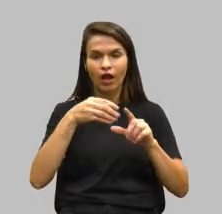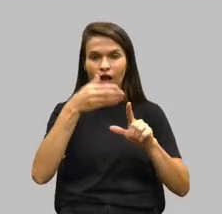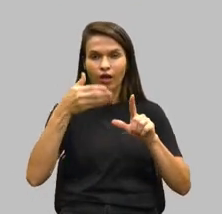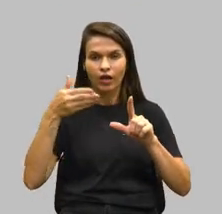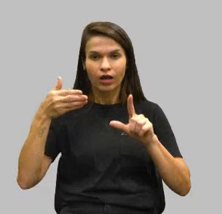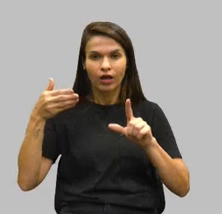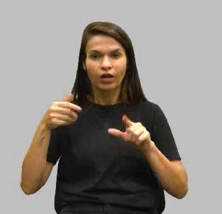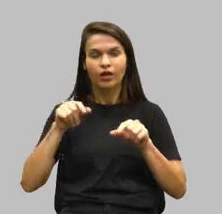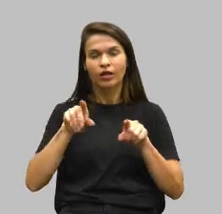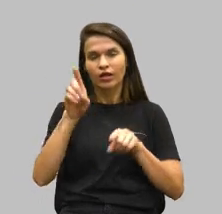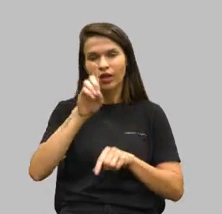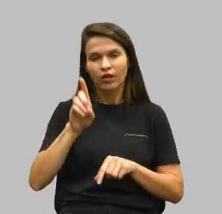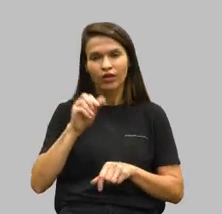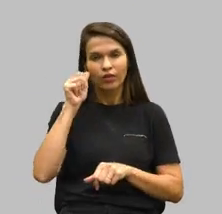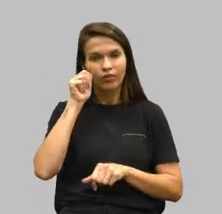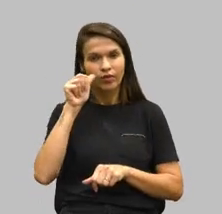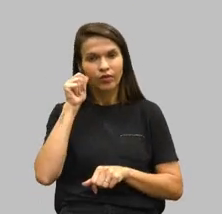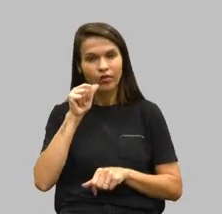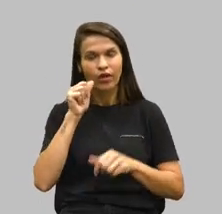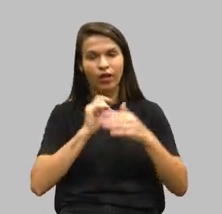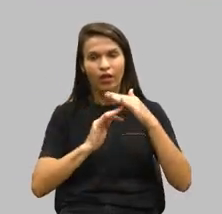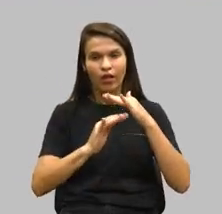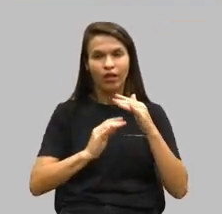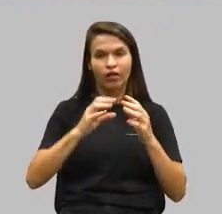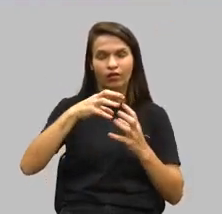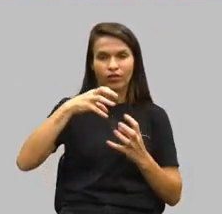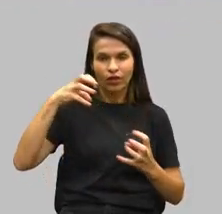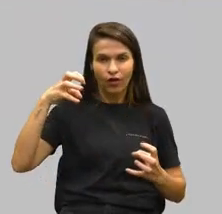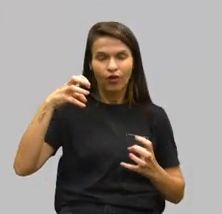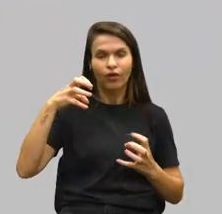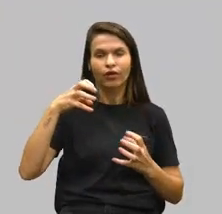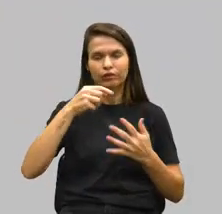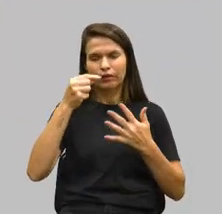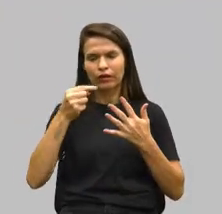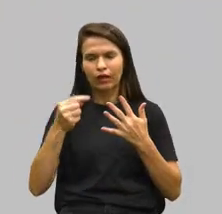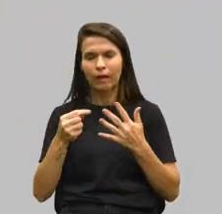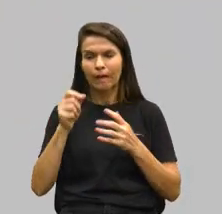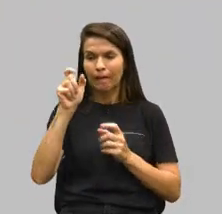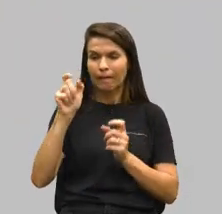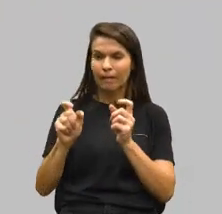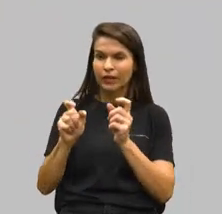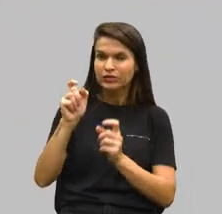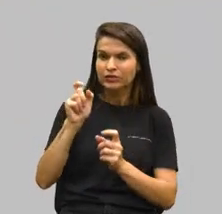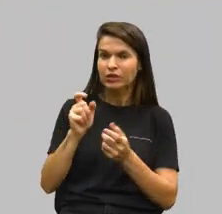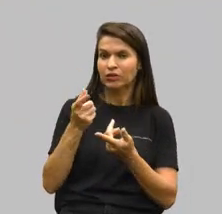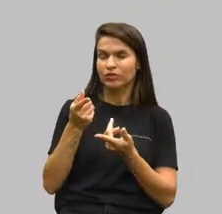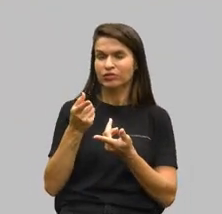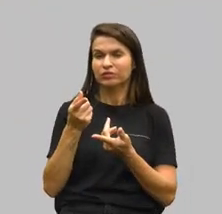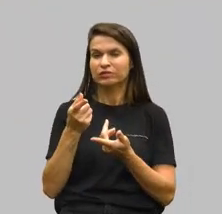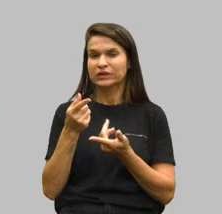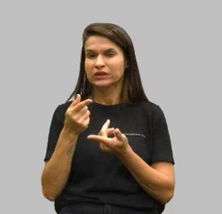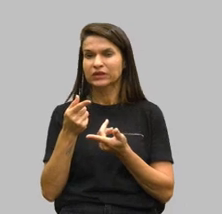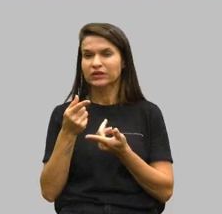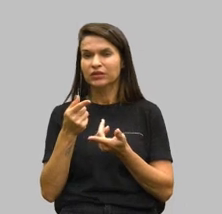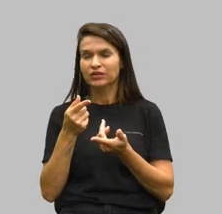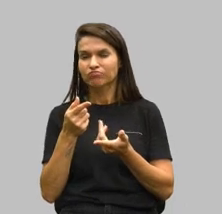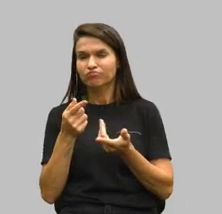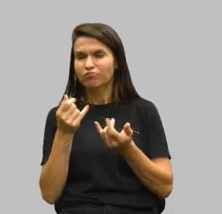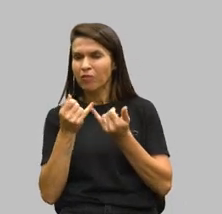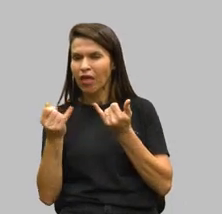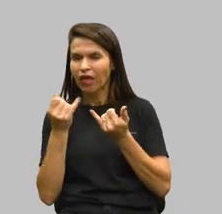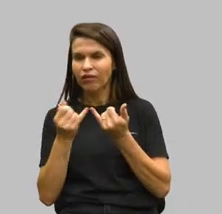deficiente mulheres Imigrantes idosos pessoas ameaçadas pessoas situação de rua